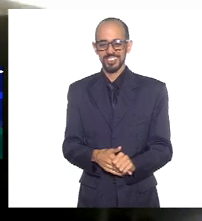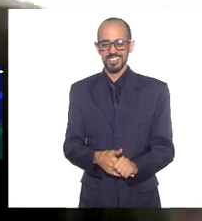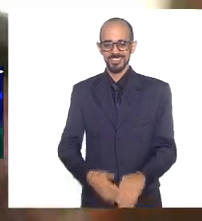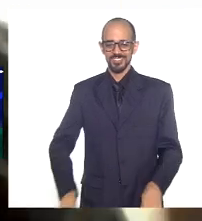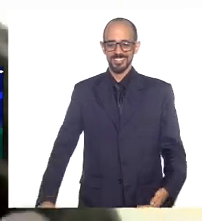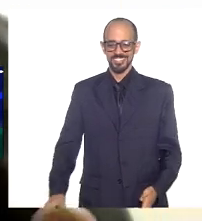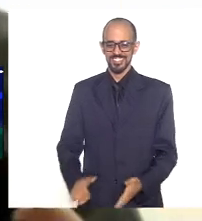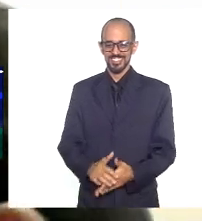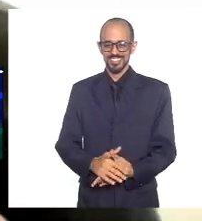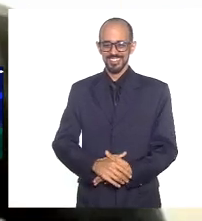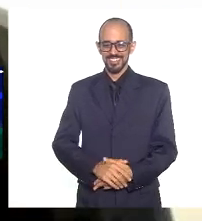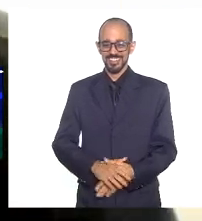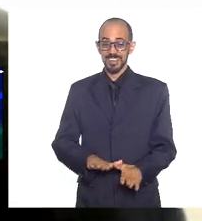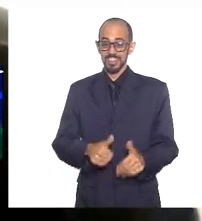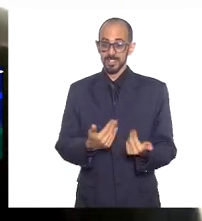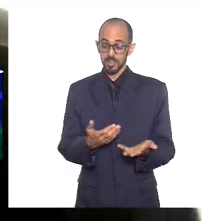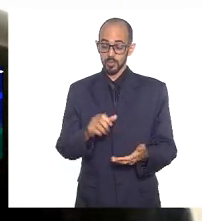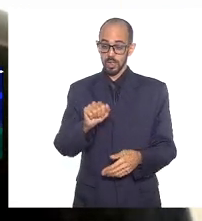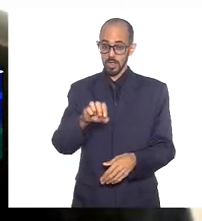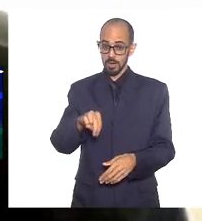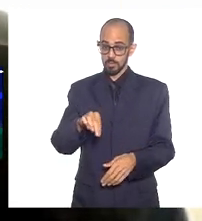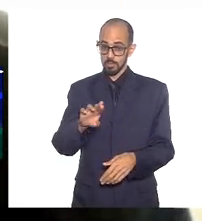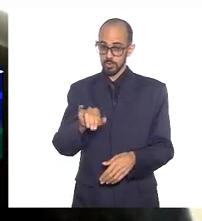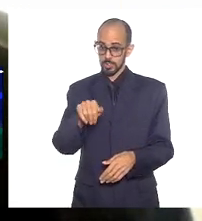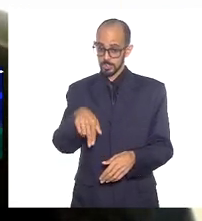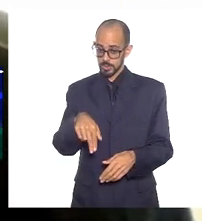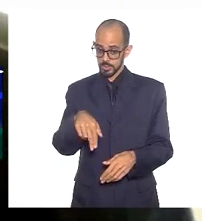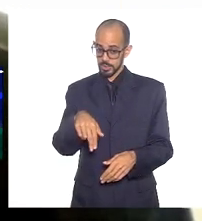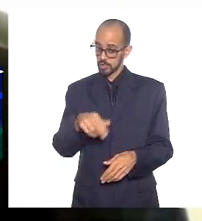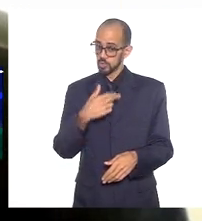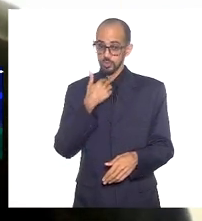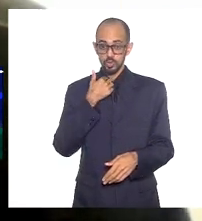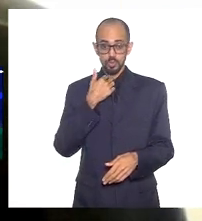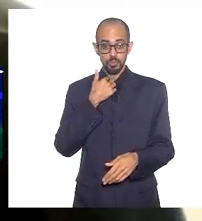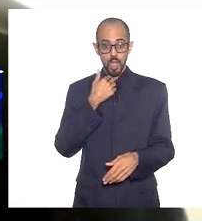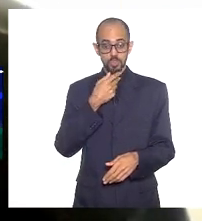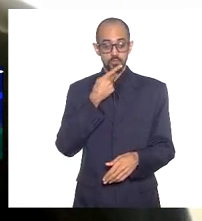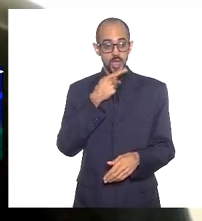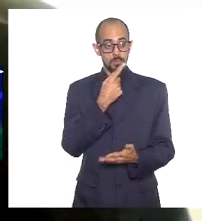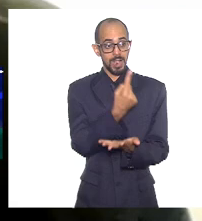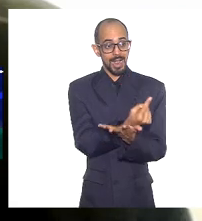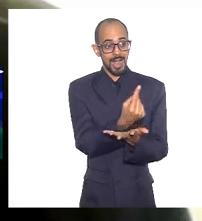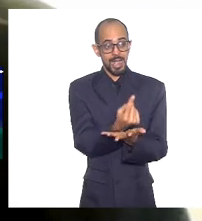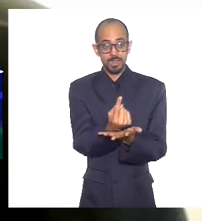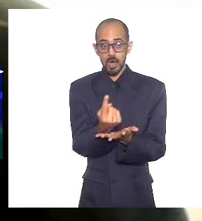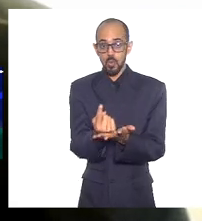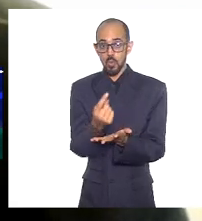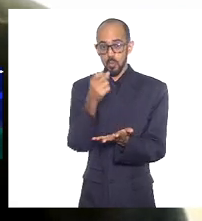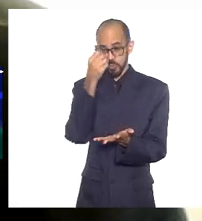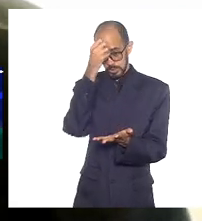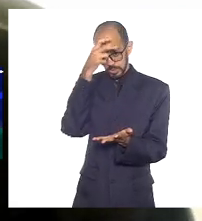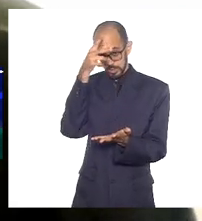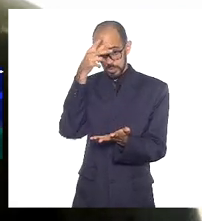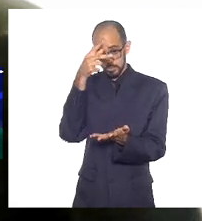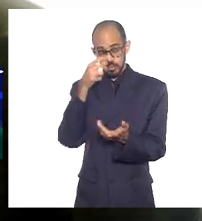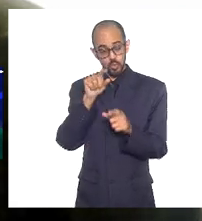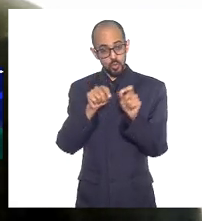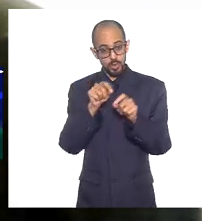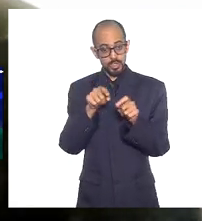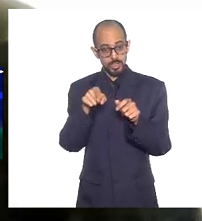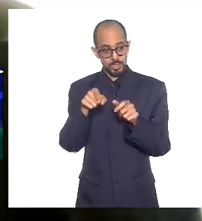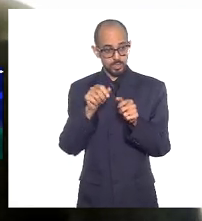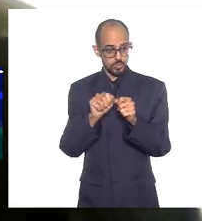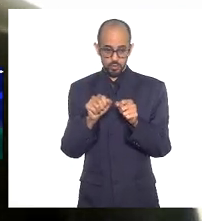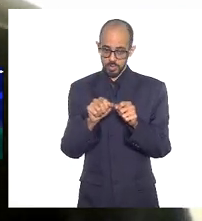veja bem, nós não podemos dizer para cada município o eles têm que fazer com a Guarda Municipal. Isso, obviamente, é uma